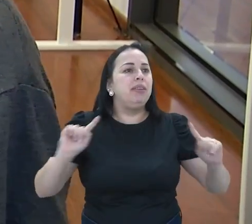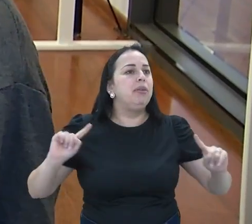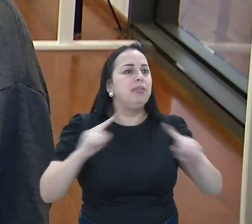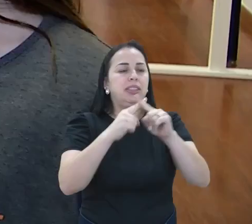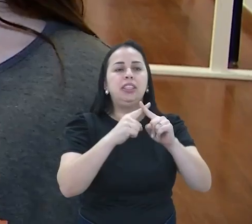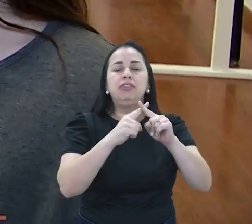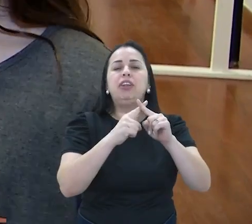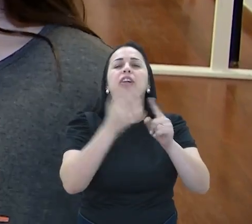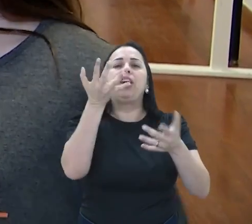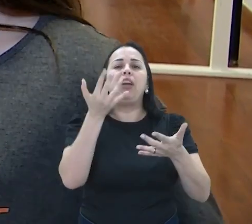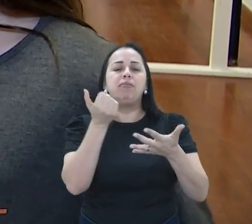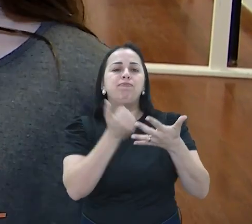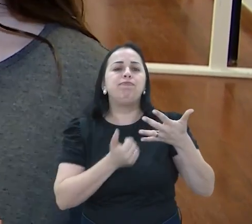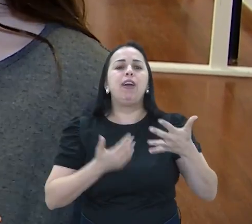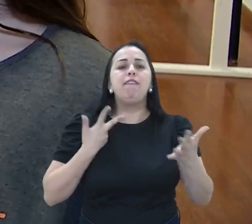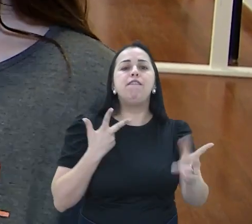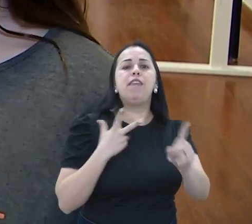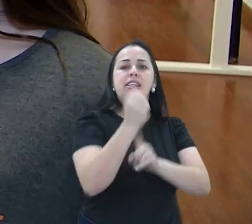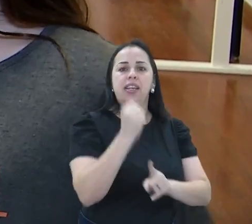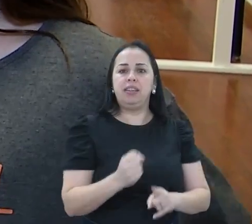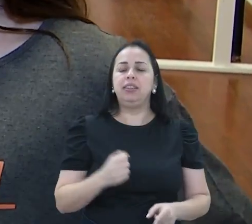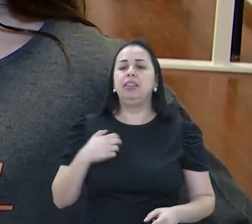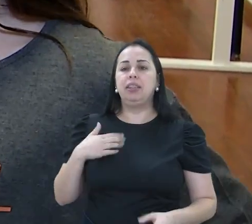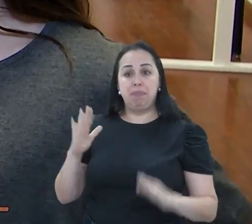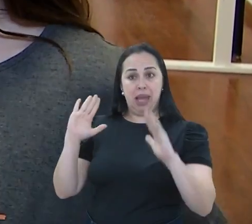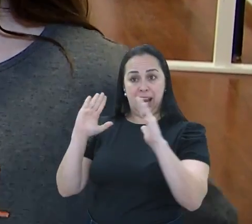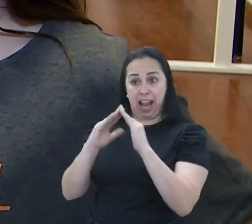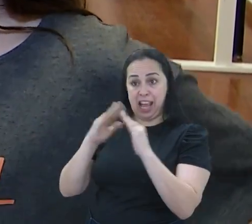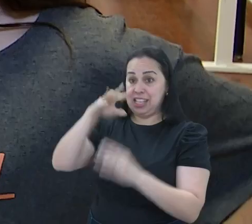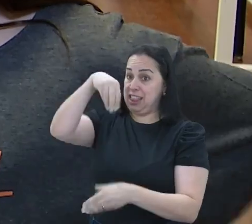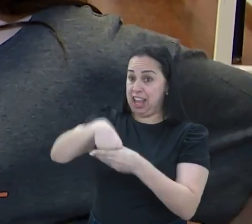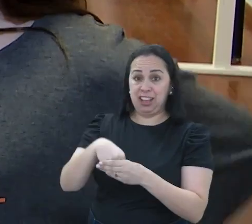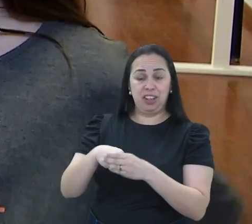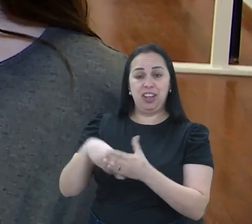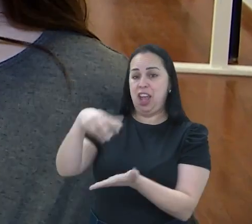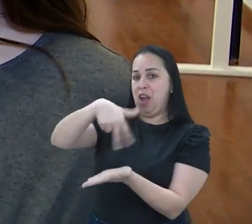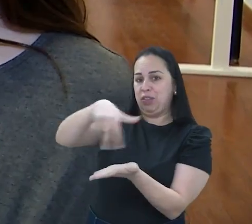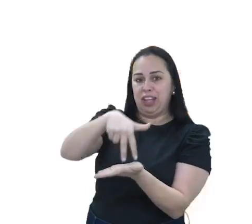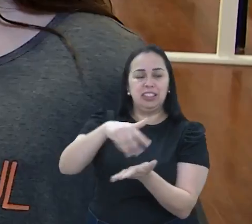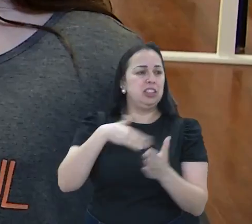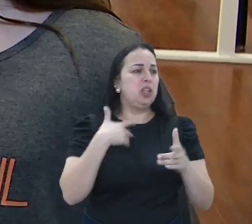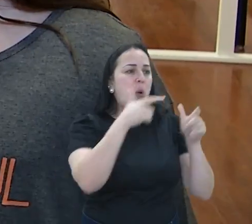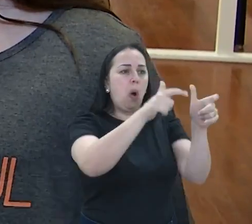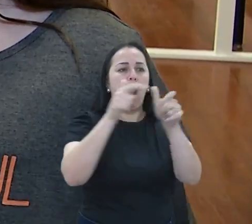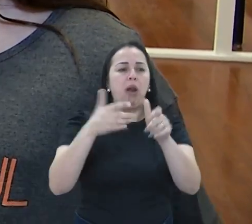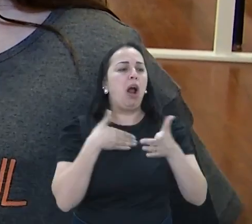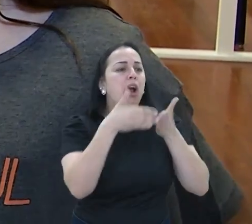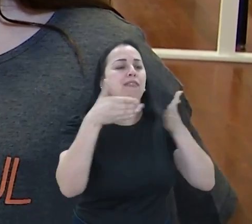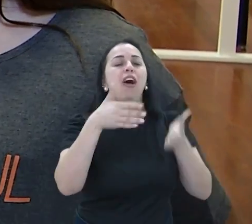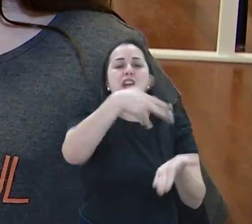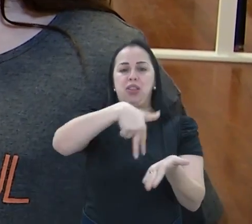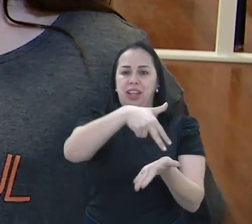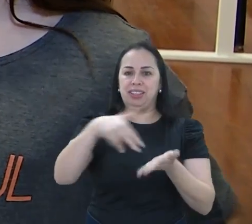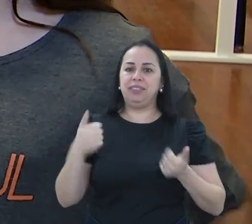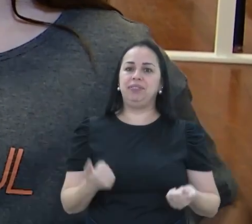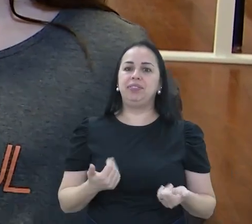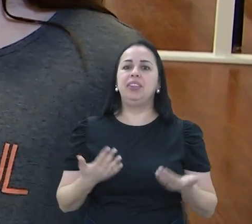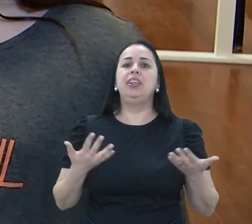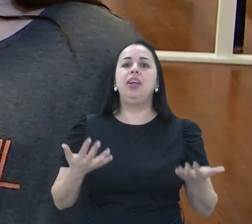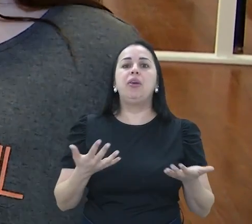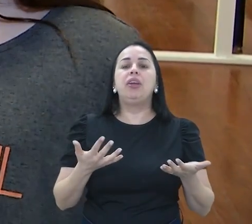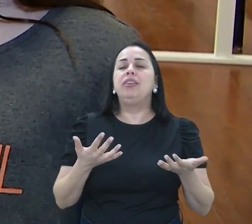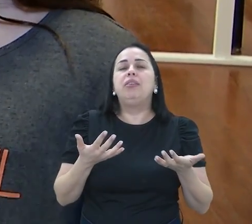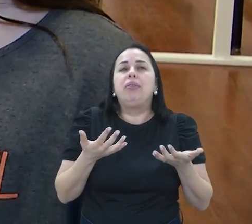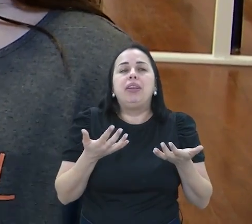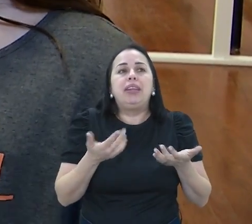assim, bem legal. Eu danço toda hora, na minha casa, em todo lugar. Eu acho que eu vou, não